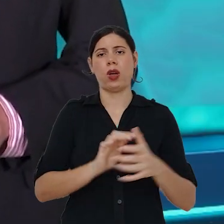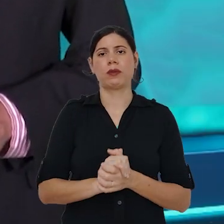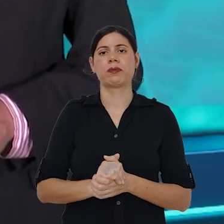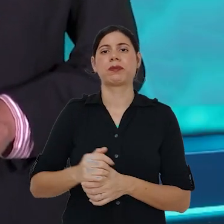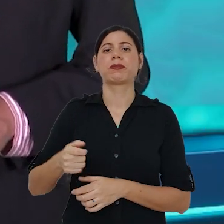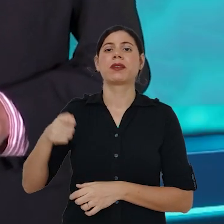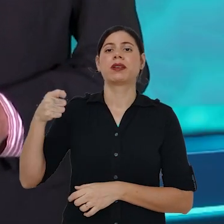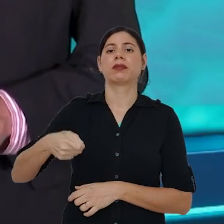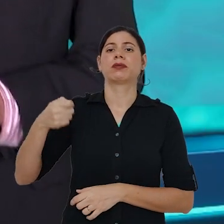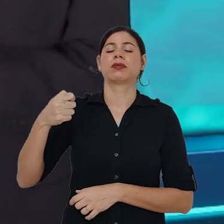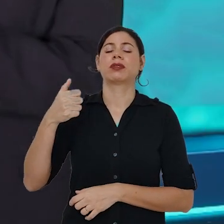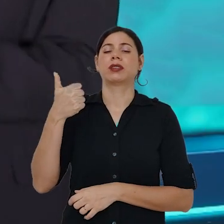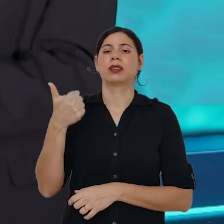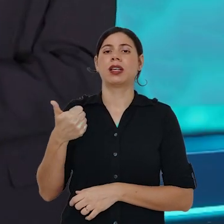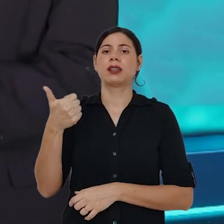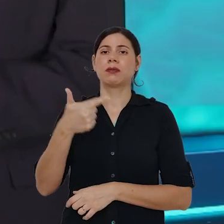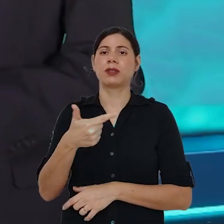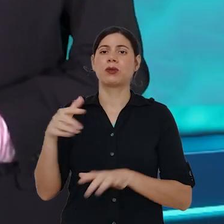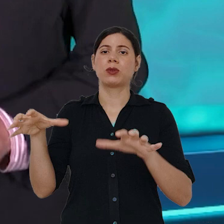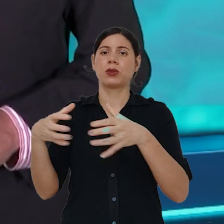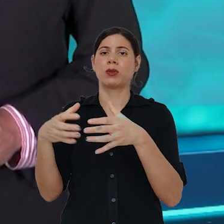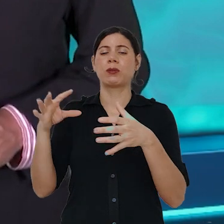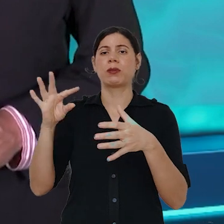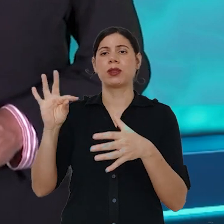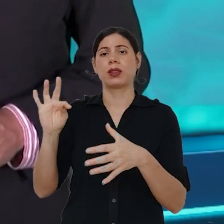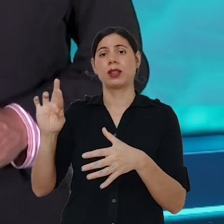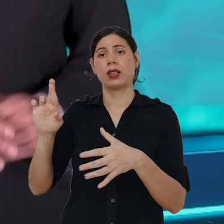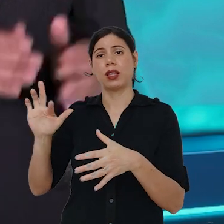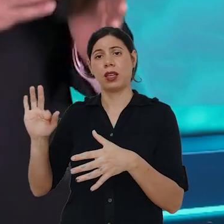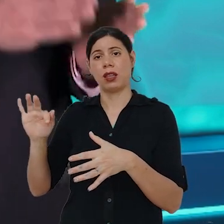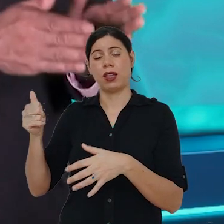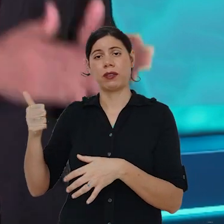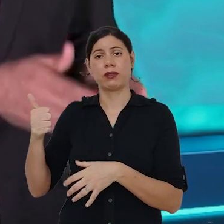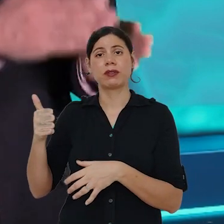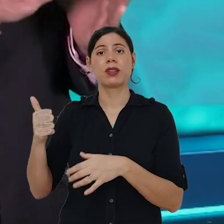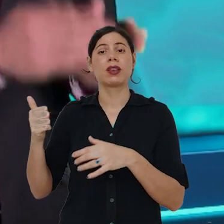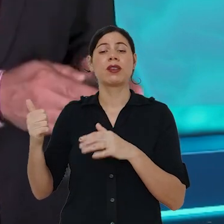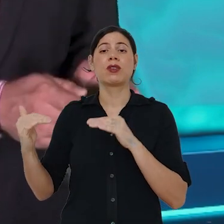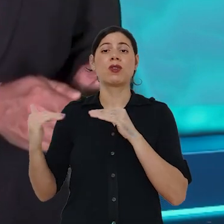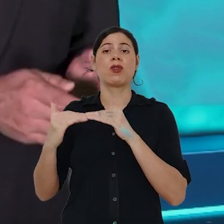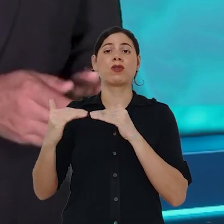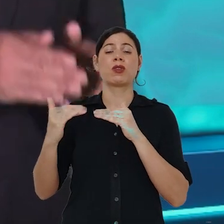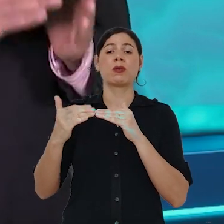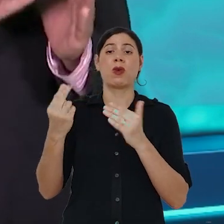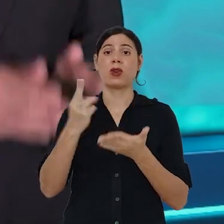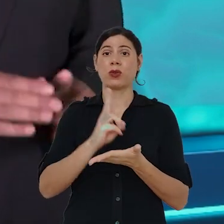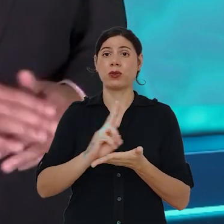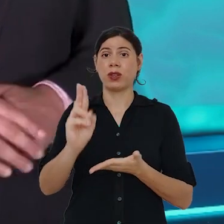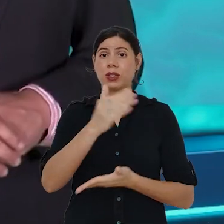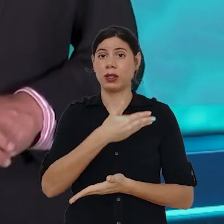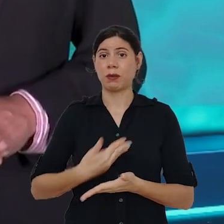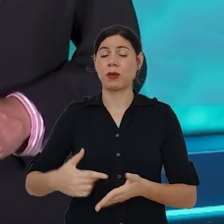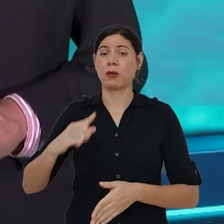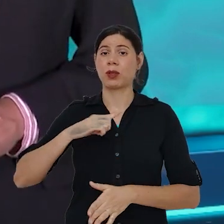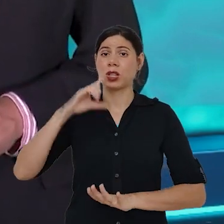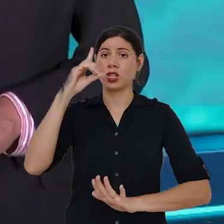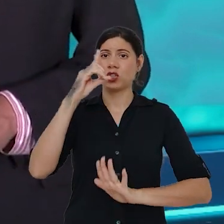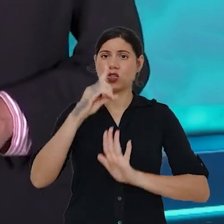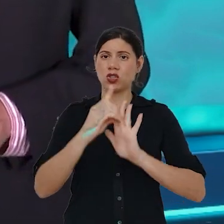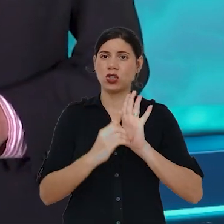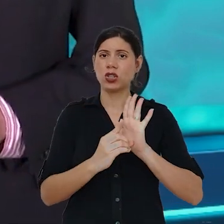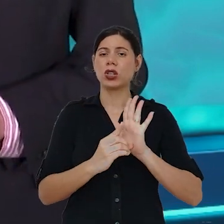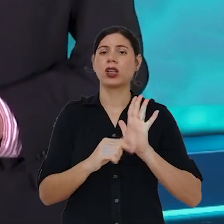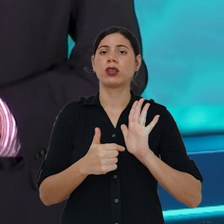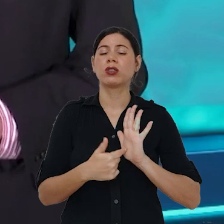do TRF da Primeira Região confirmou que as universidades públicas brasileiras têm o direito de definir os